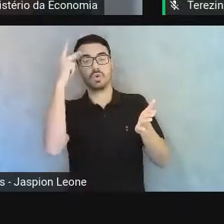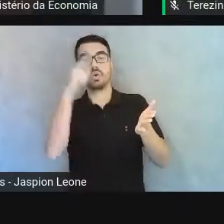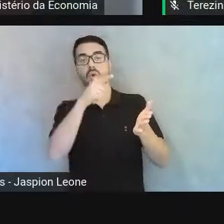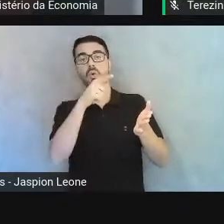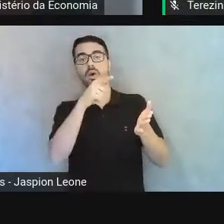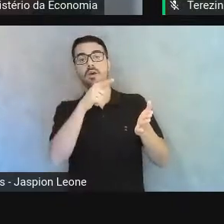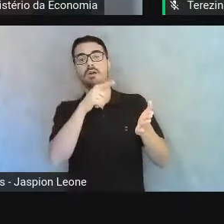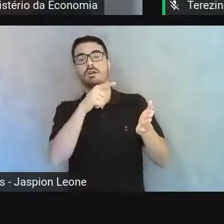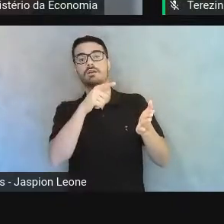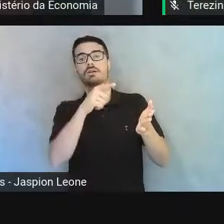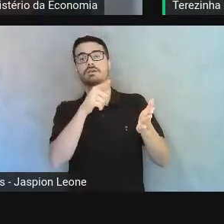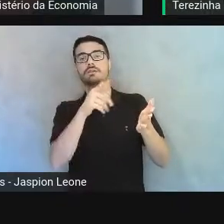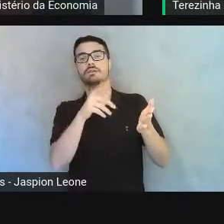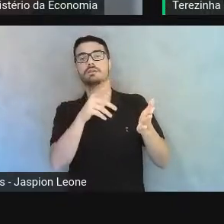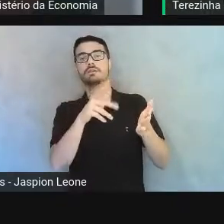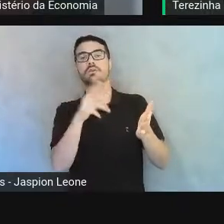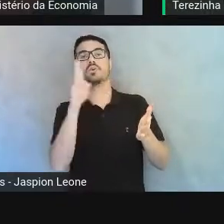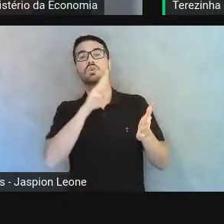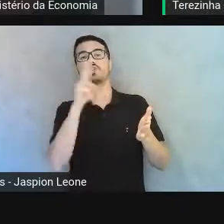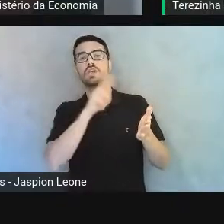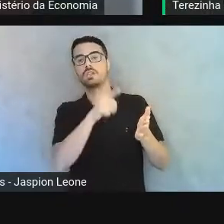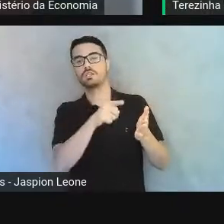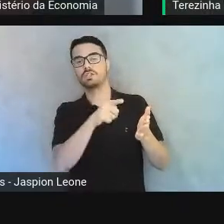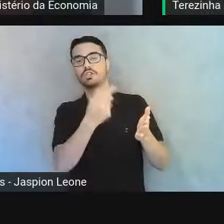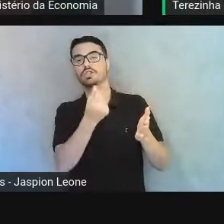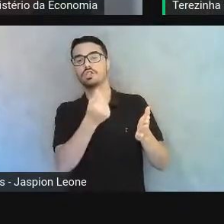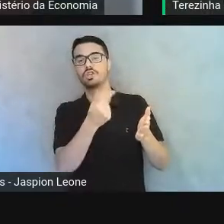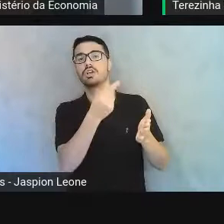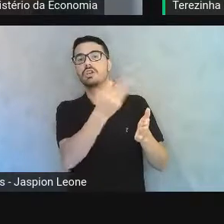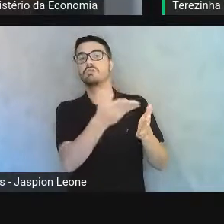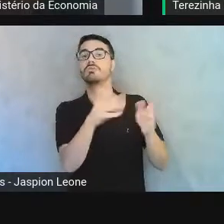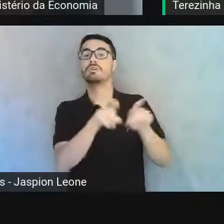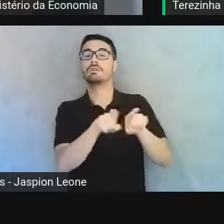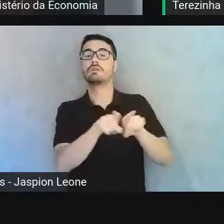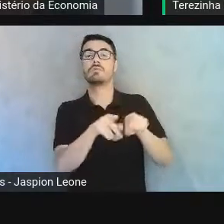dia. Então, a questão está em aberto ainda, né?